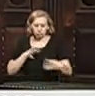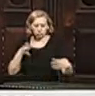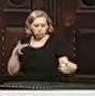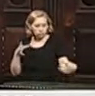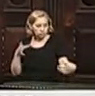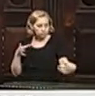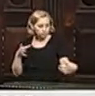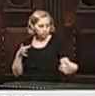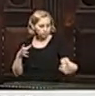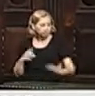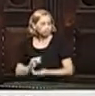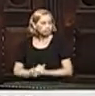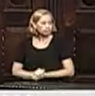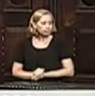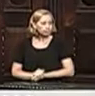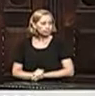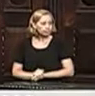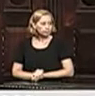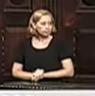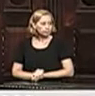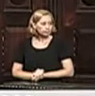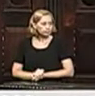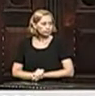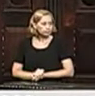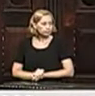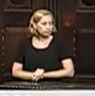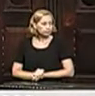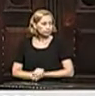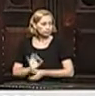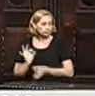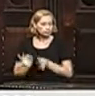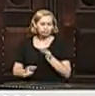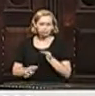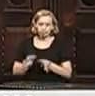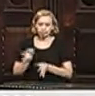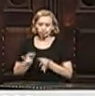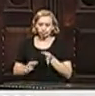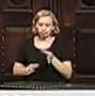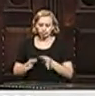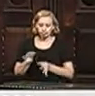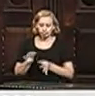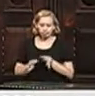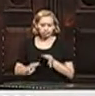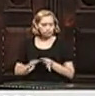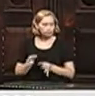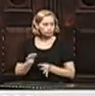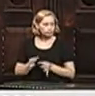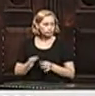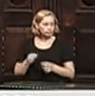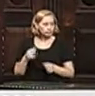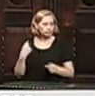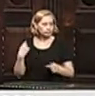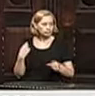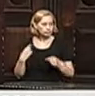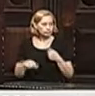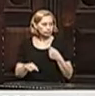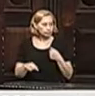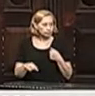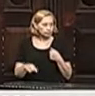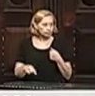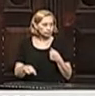consoante o protocolo do Tribunal de Justiça, contra